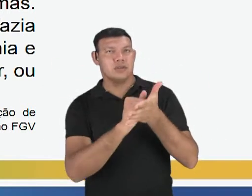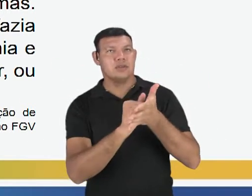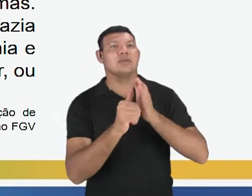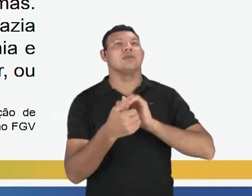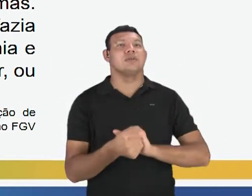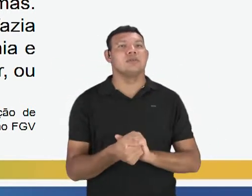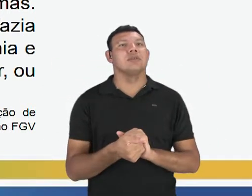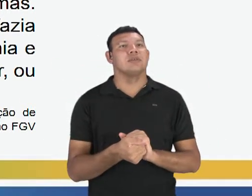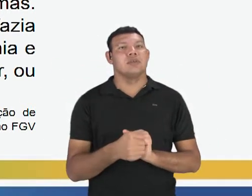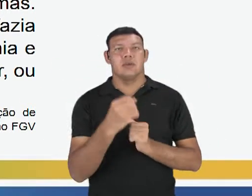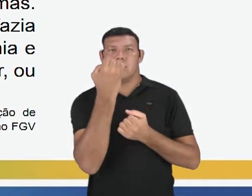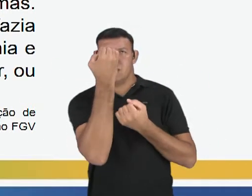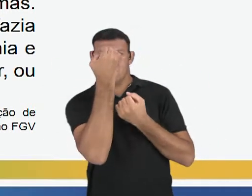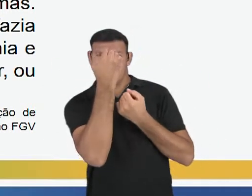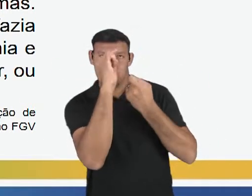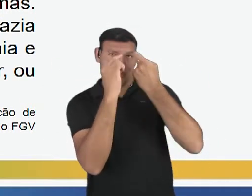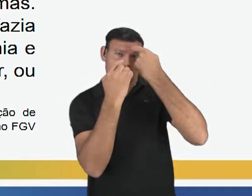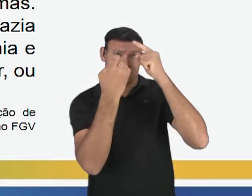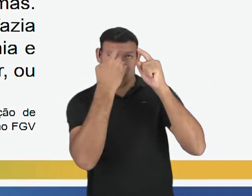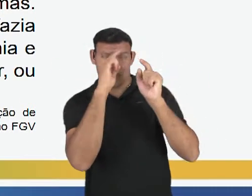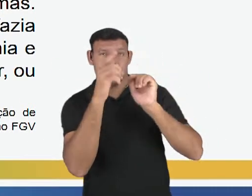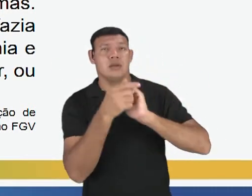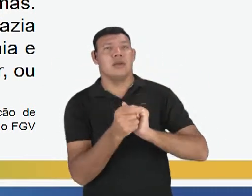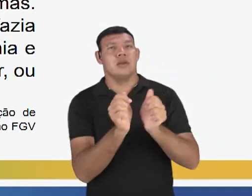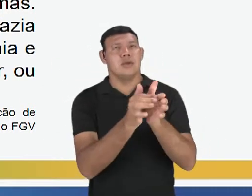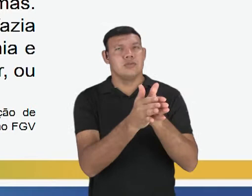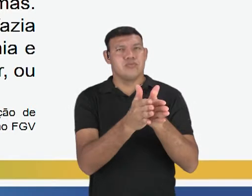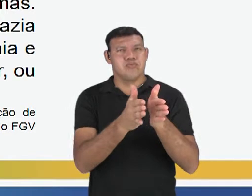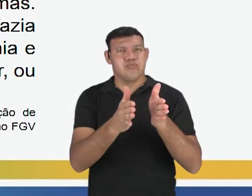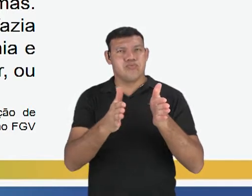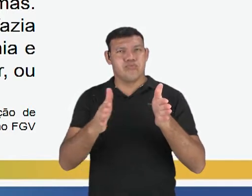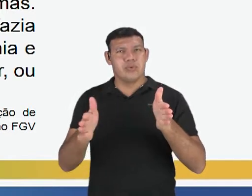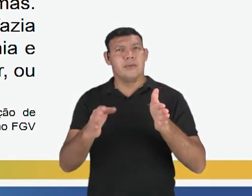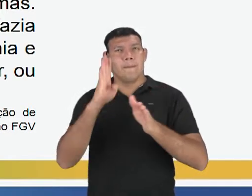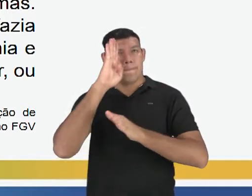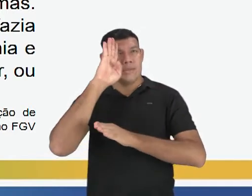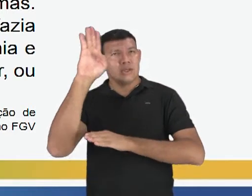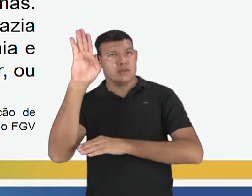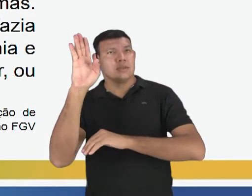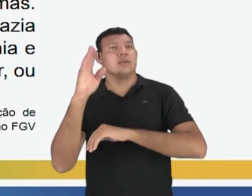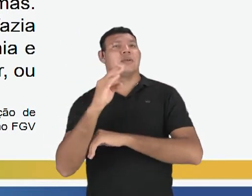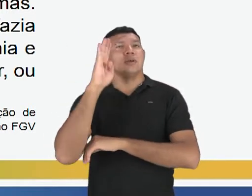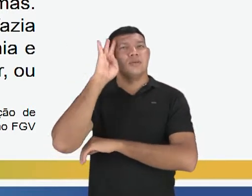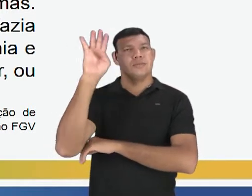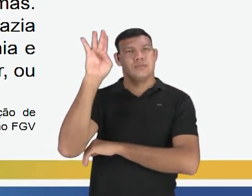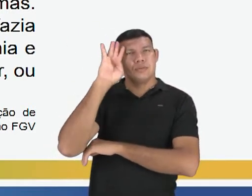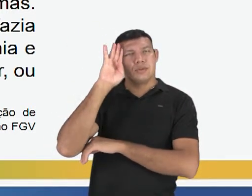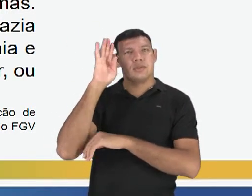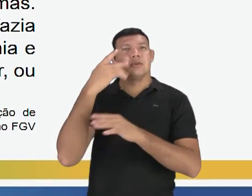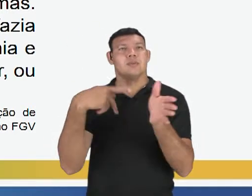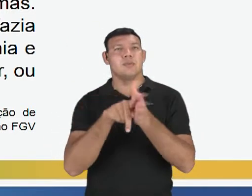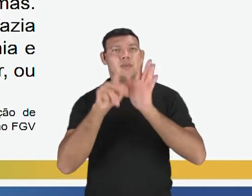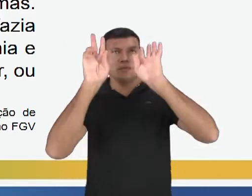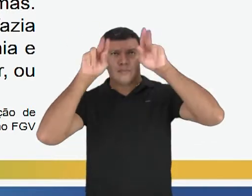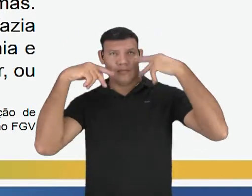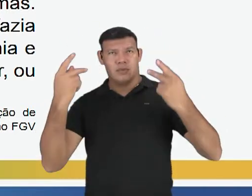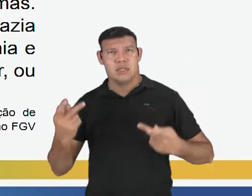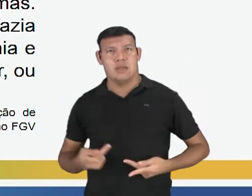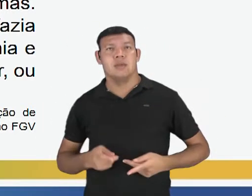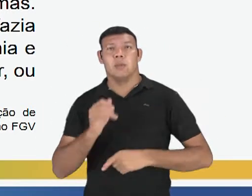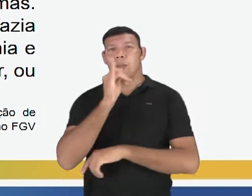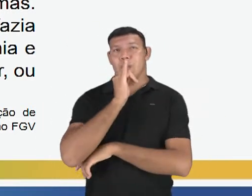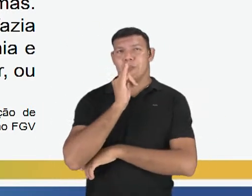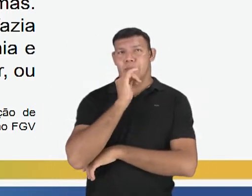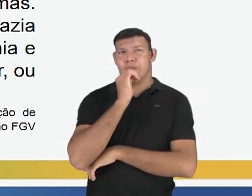grandes pensadores da humanidade, tais como Sócrates, Platão, Aristóteles, Descartes e outros. Então, vocês veem